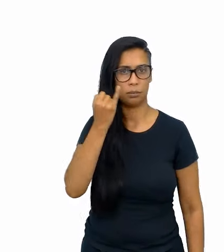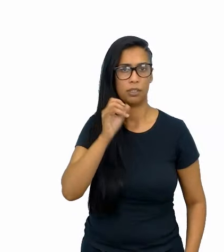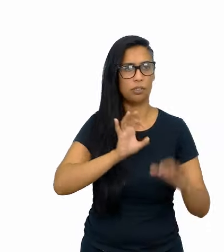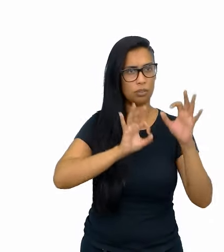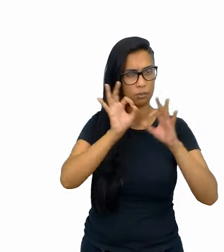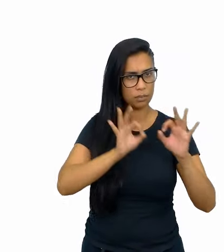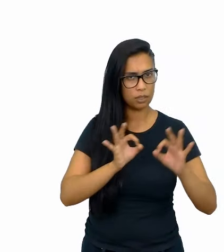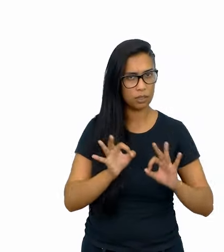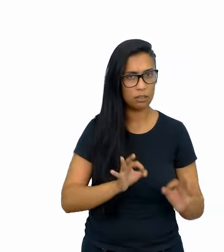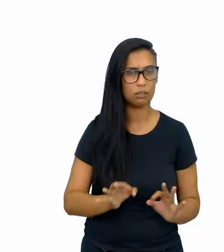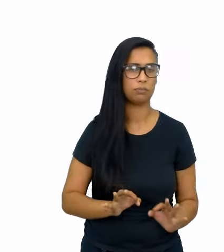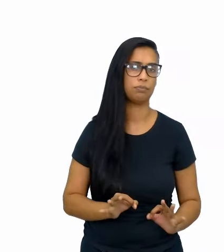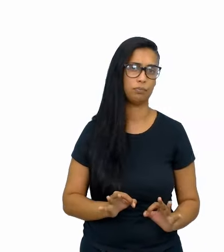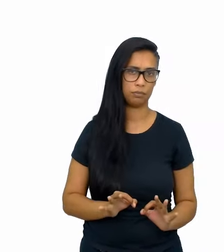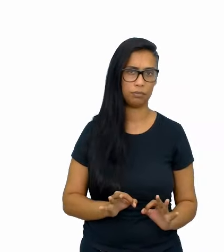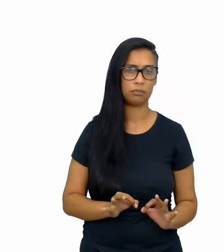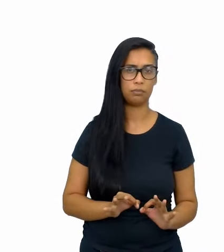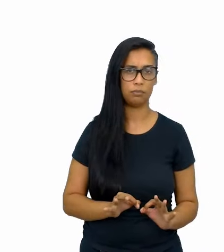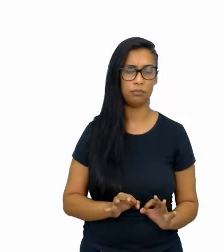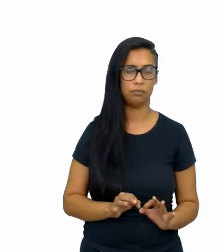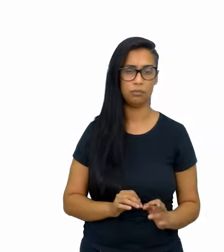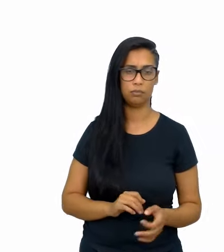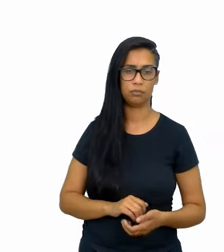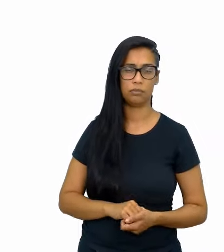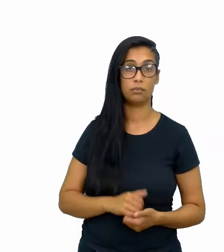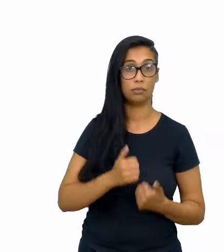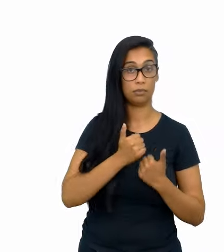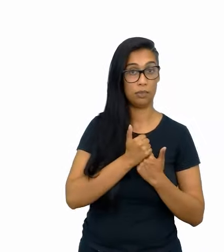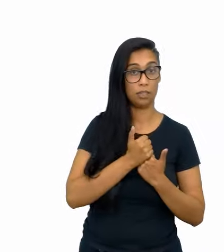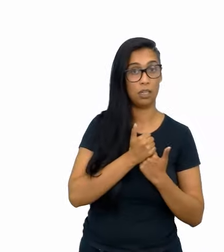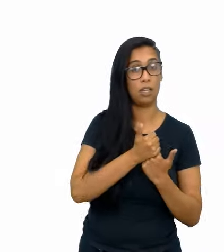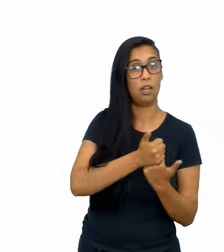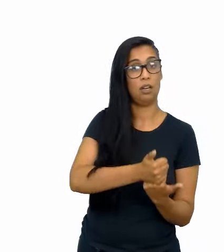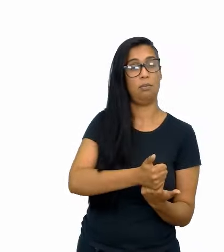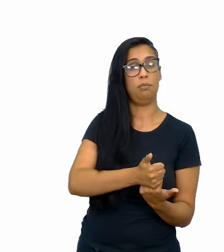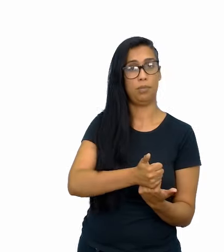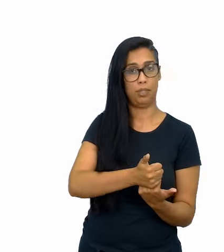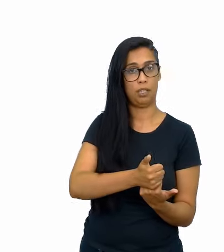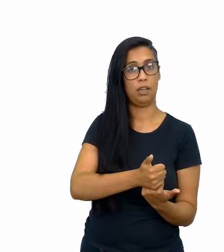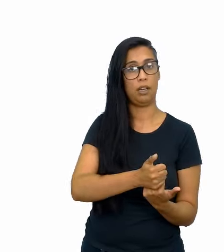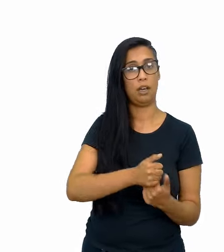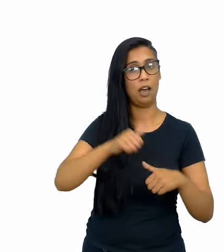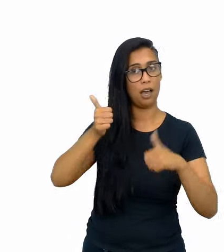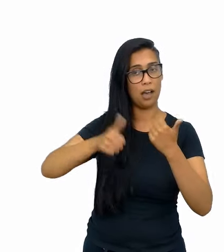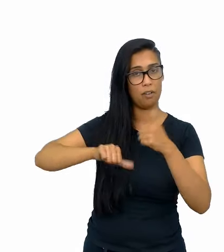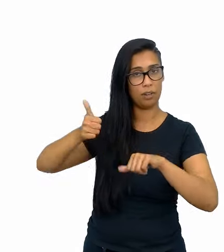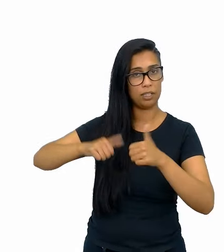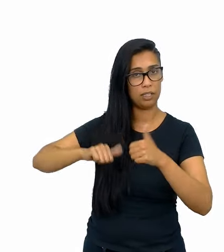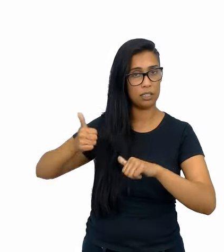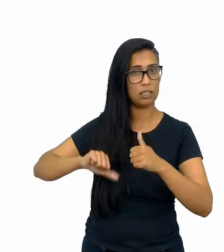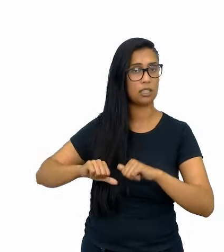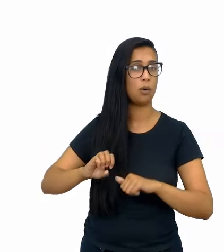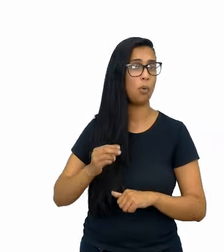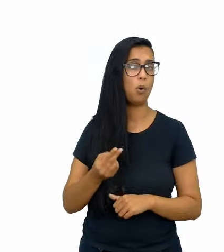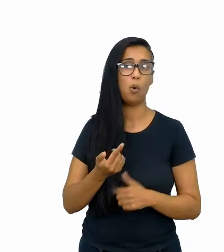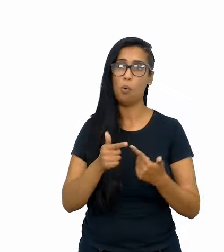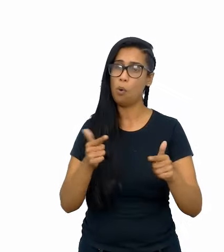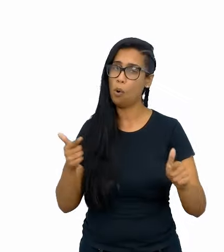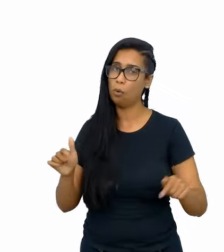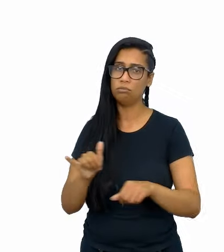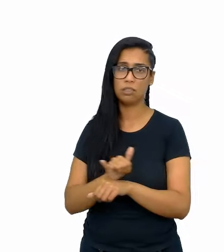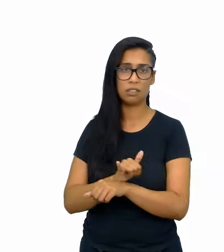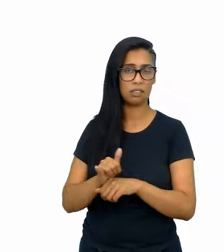os reagrupamentos dos estudantes apoiados nesses indicadores das avaliações, ou em outros indicadores que vocês